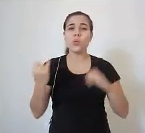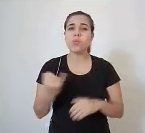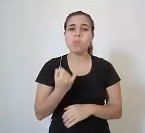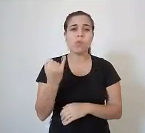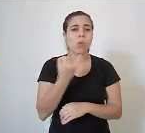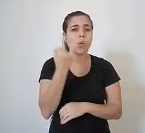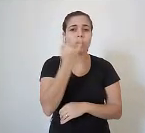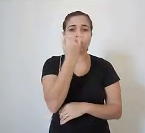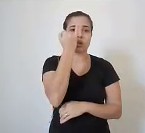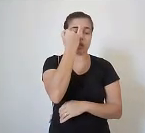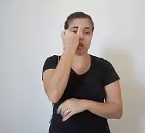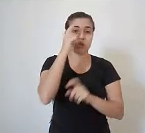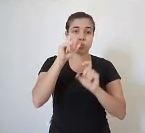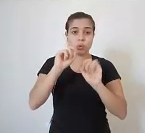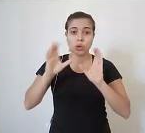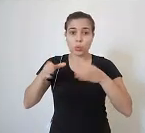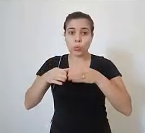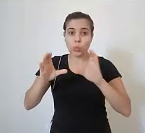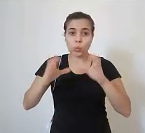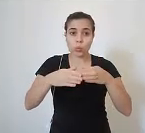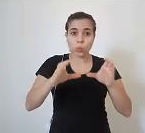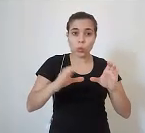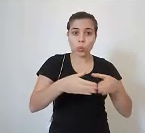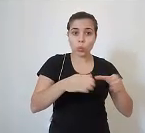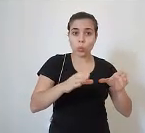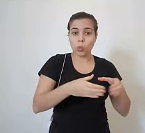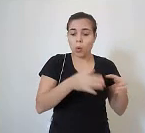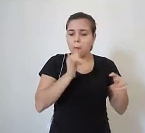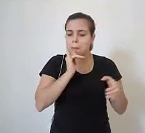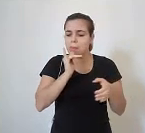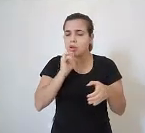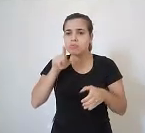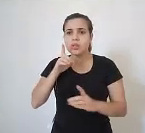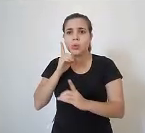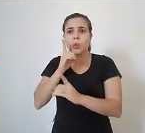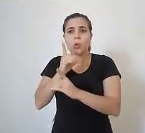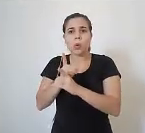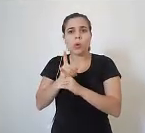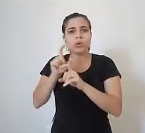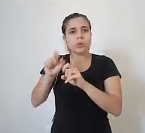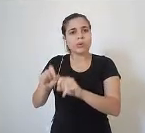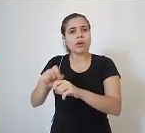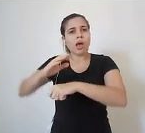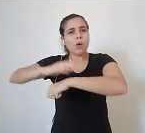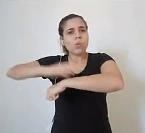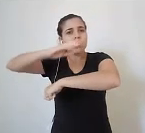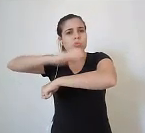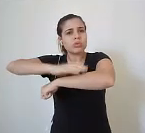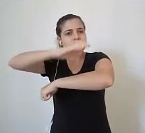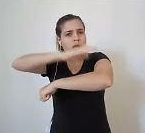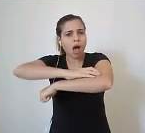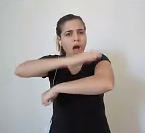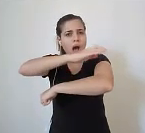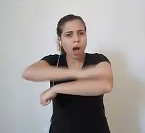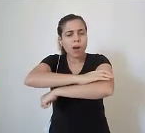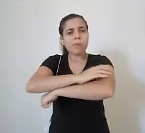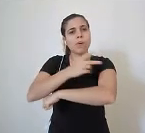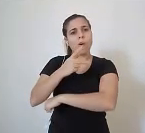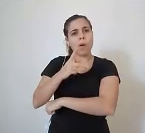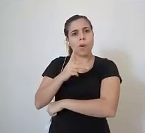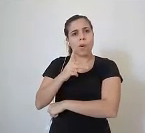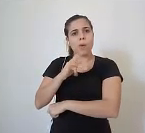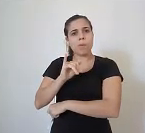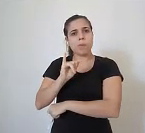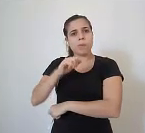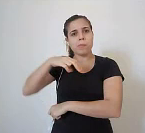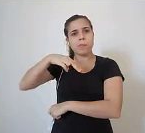ecologia, nós temos também várias características importantes dos organismos. Então, quando a gente considera uma espécie